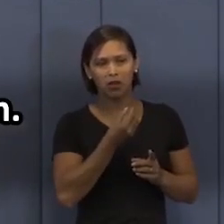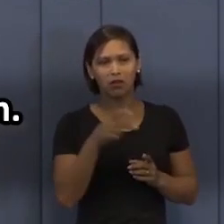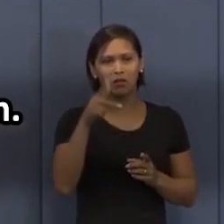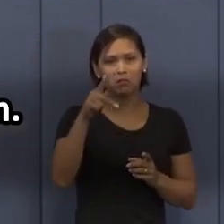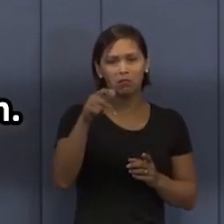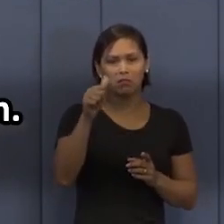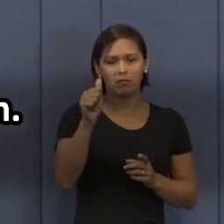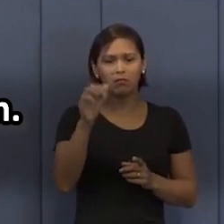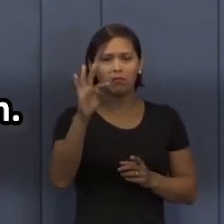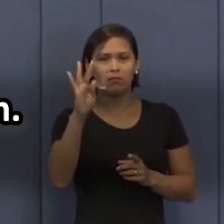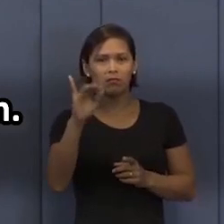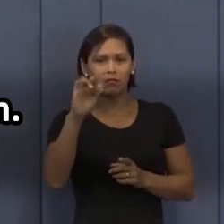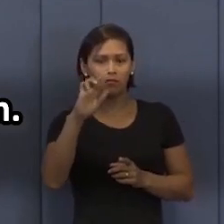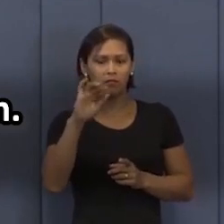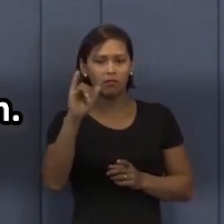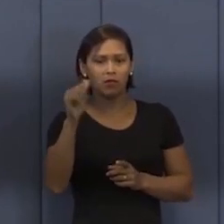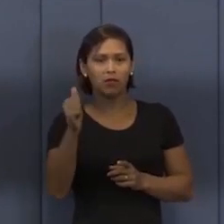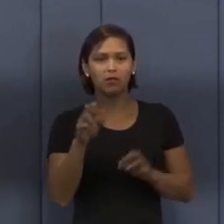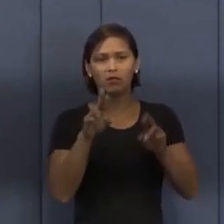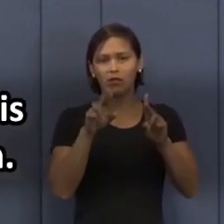Patriotismo e pai têm a mesma origem.